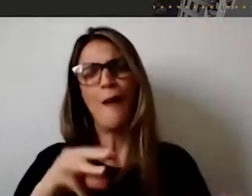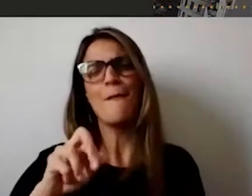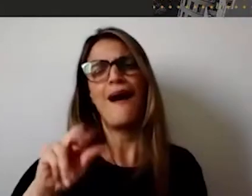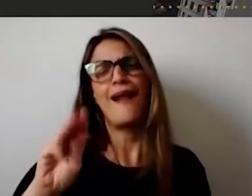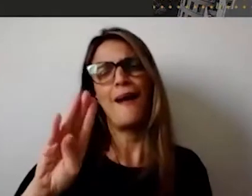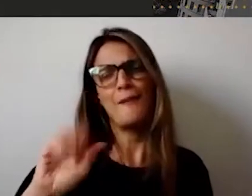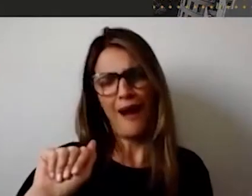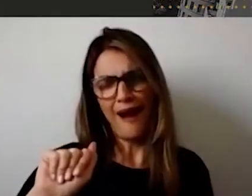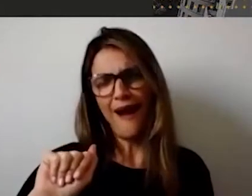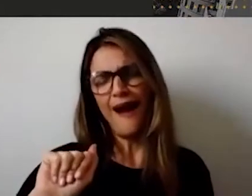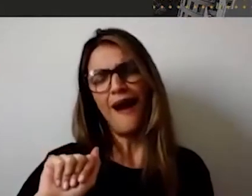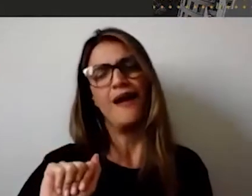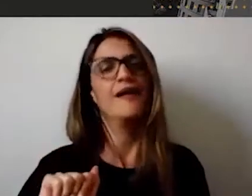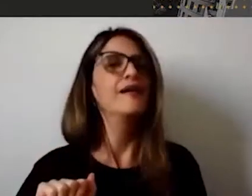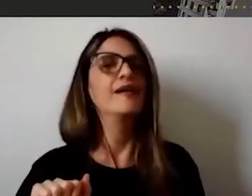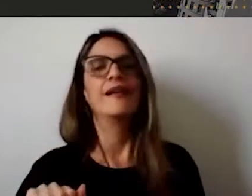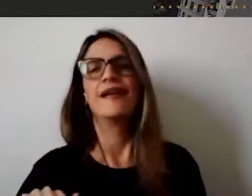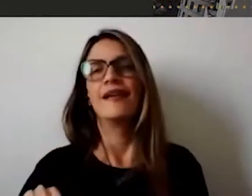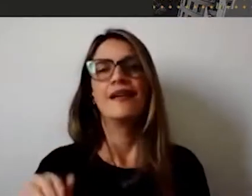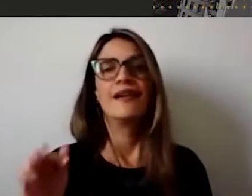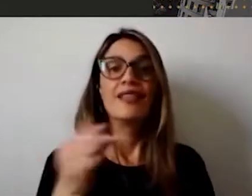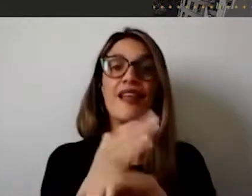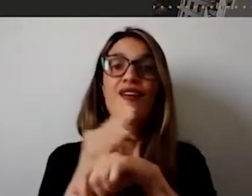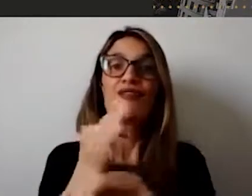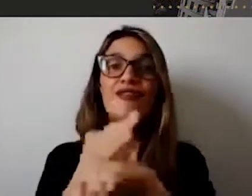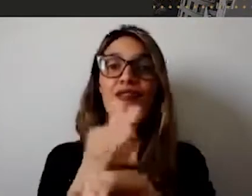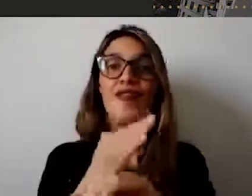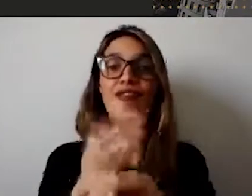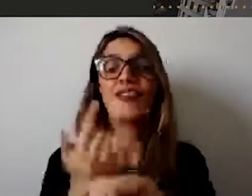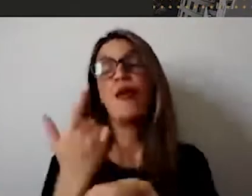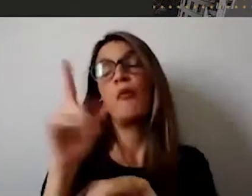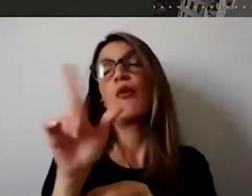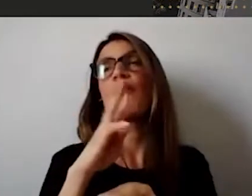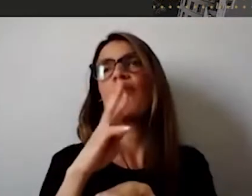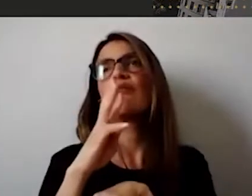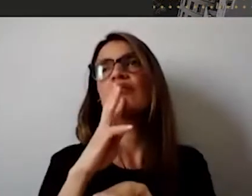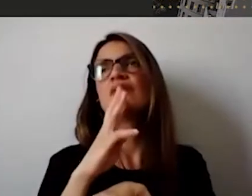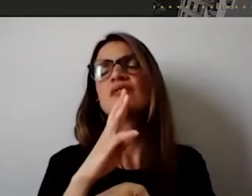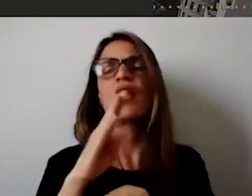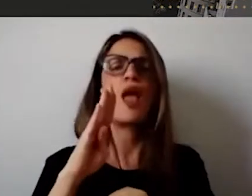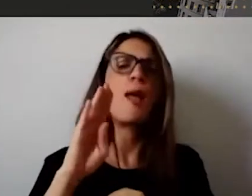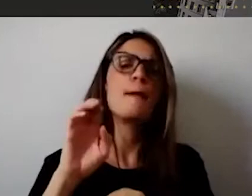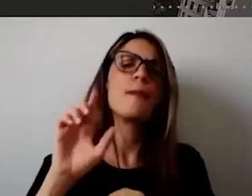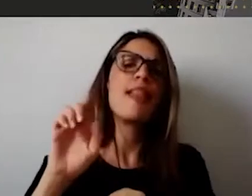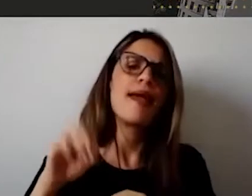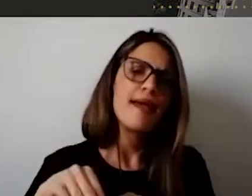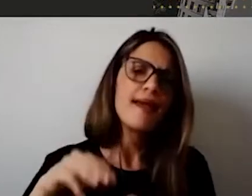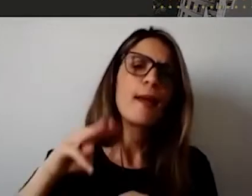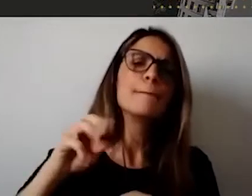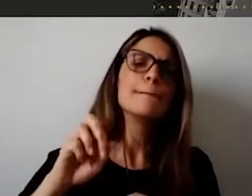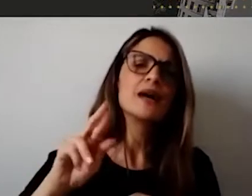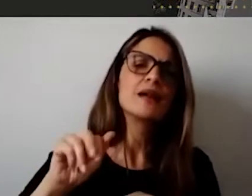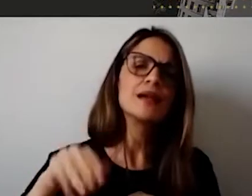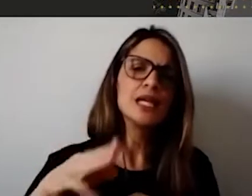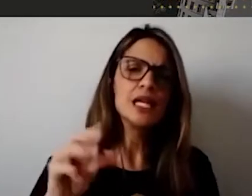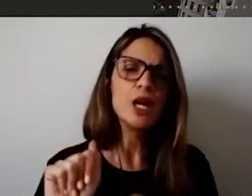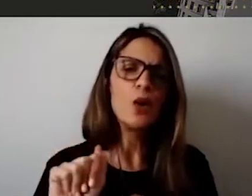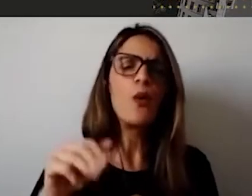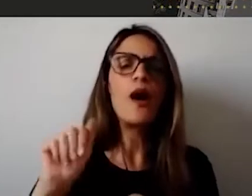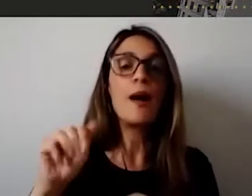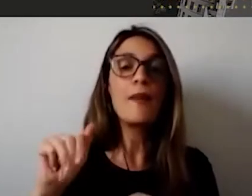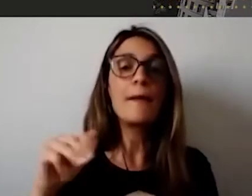tal. Nas férias seguintes, eu conheci o resto, que foi Belém, Maranhão, Amapá. Então, ao